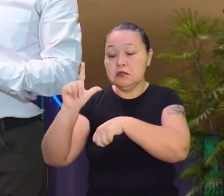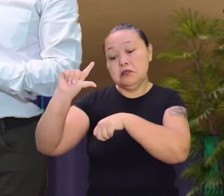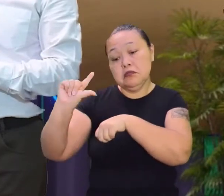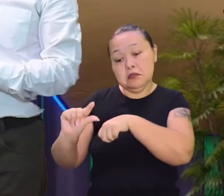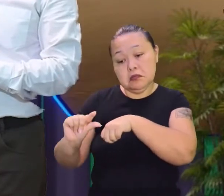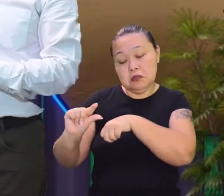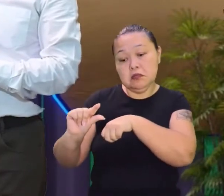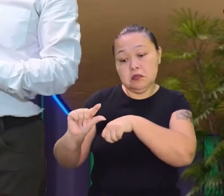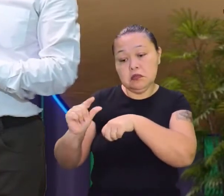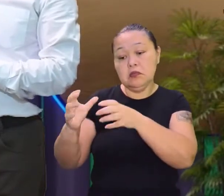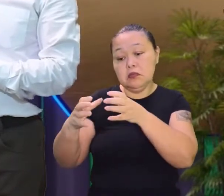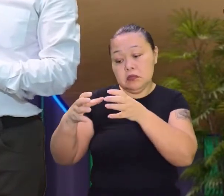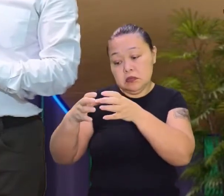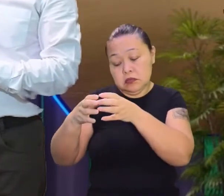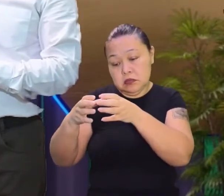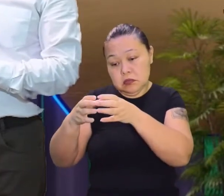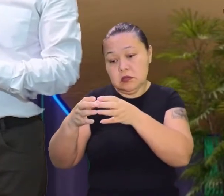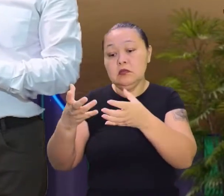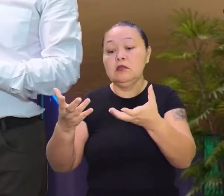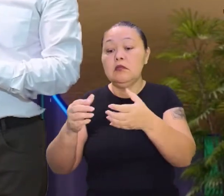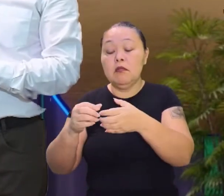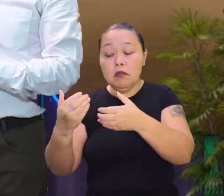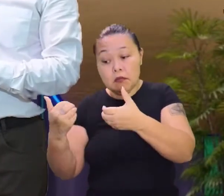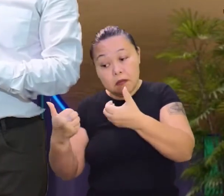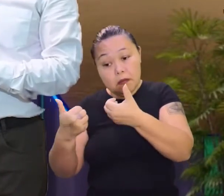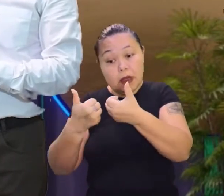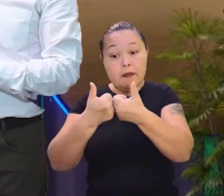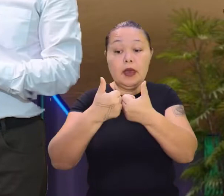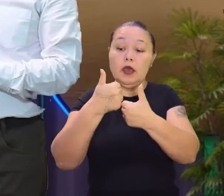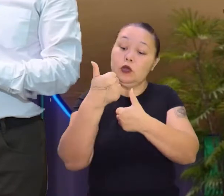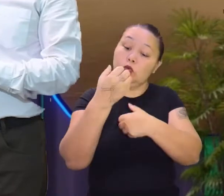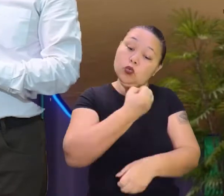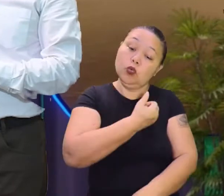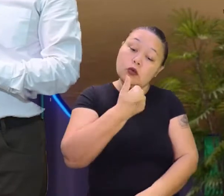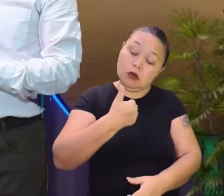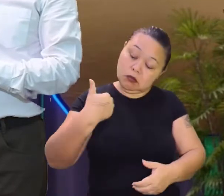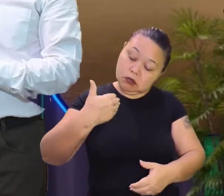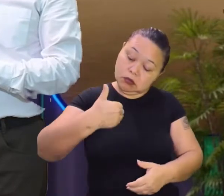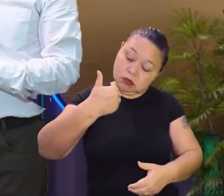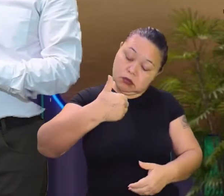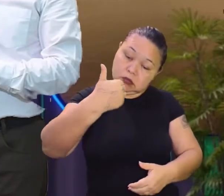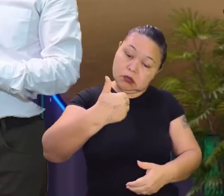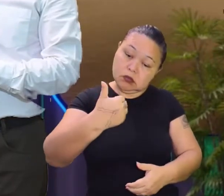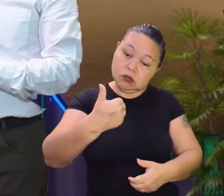menor concentração de renda. E quanto mais próximo de 1, conforme vai aumentando até